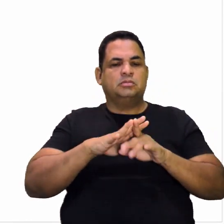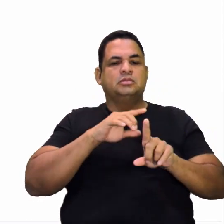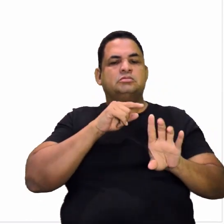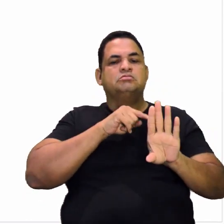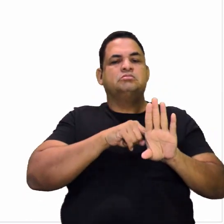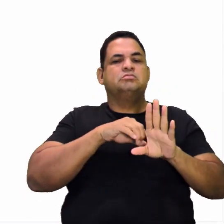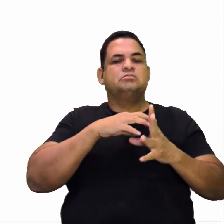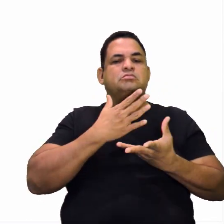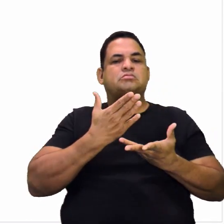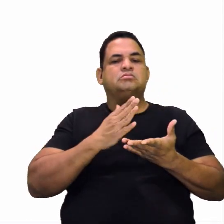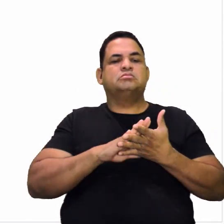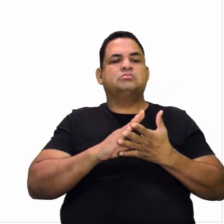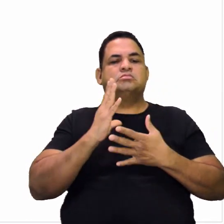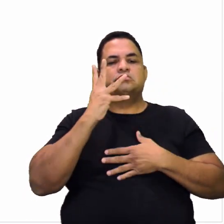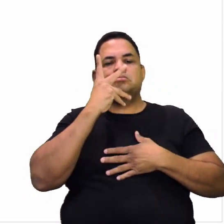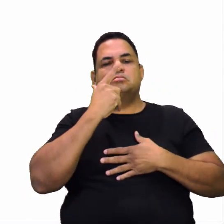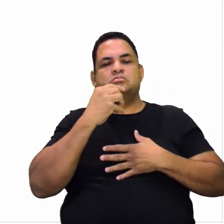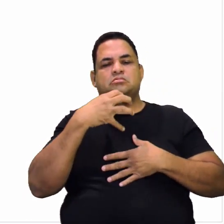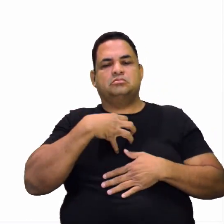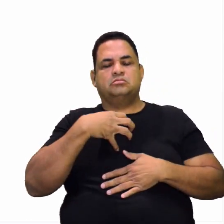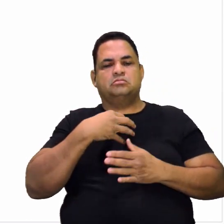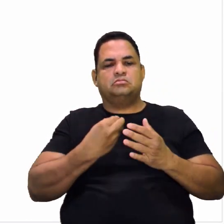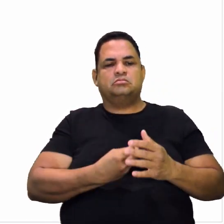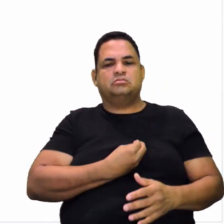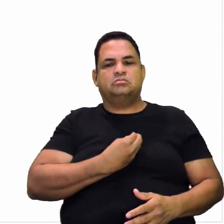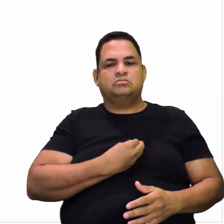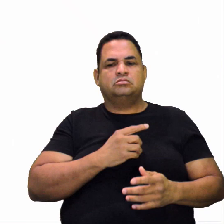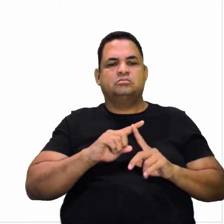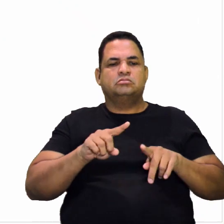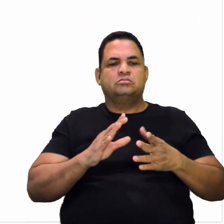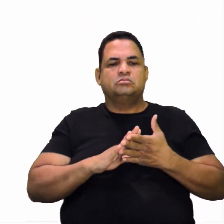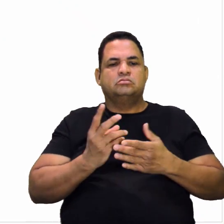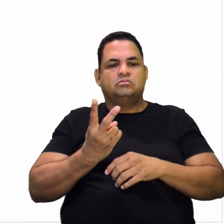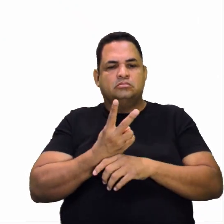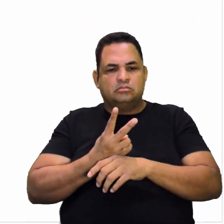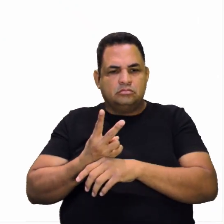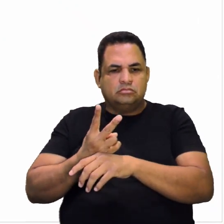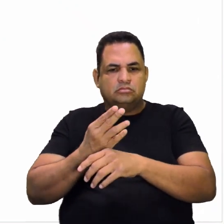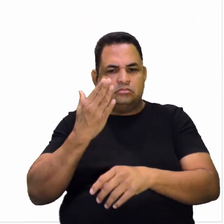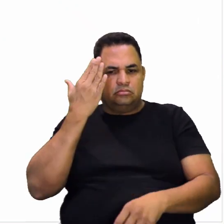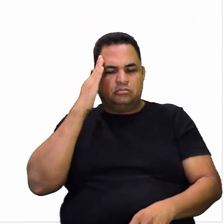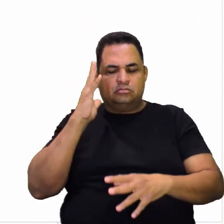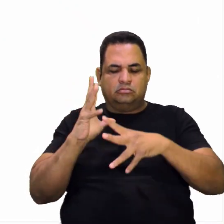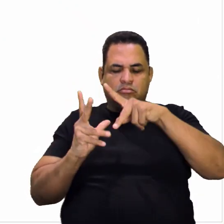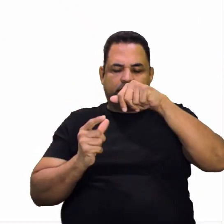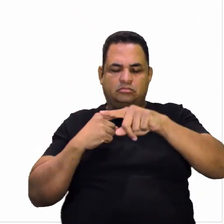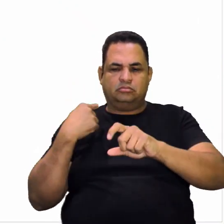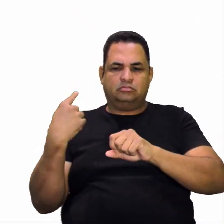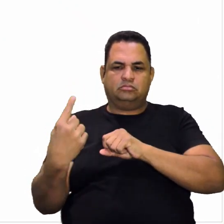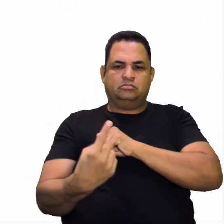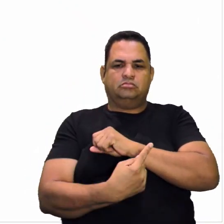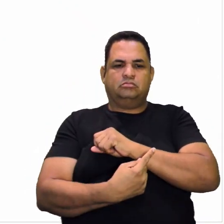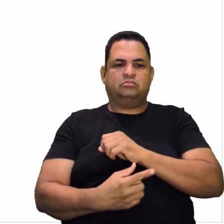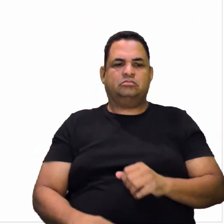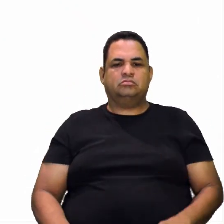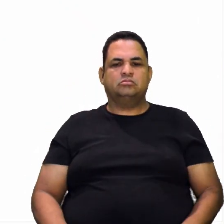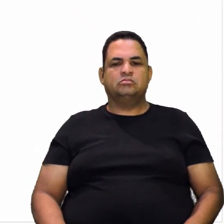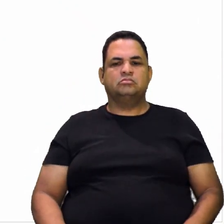como a beleza e o sentido da vida, mas como também procuraram entender o mundo ao seu